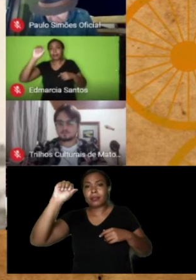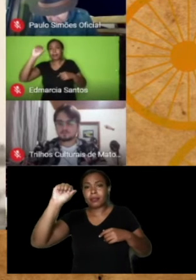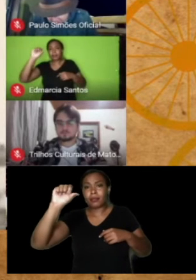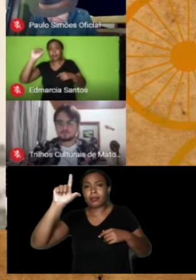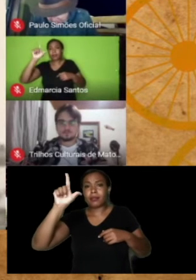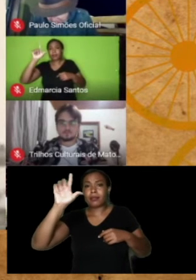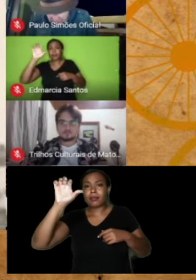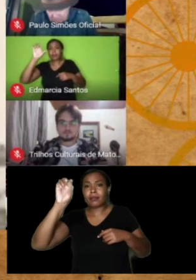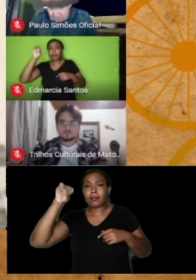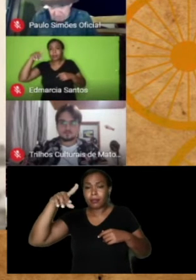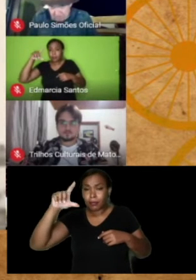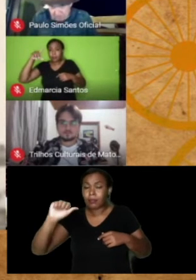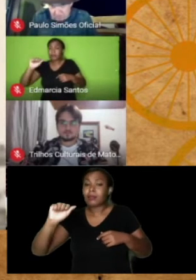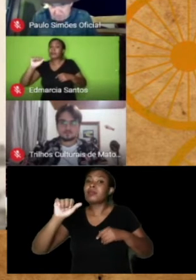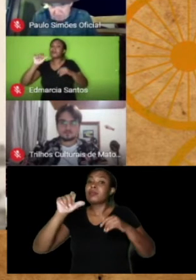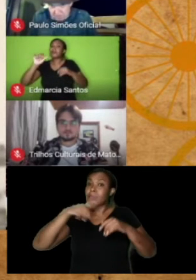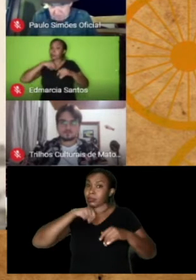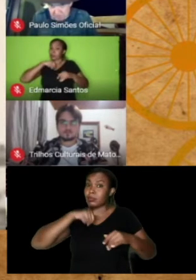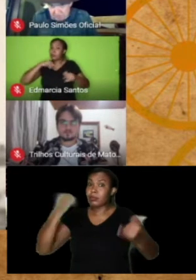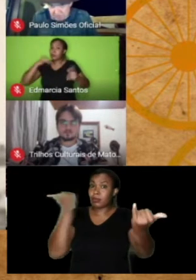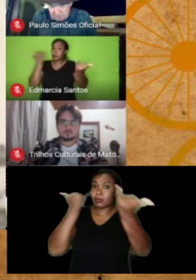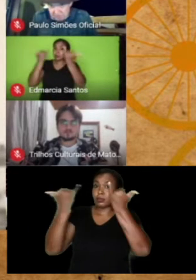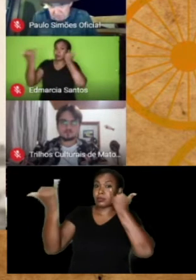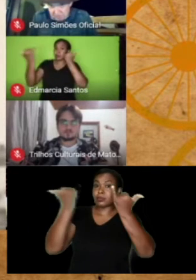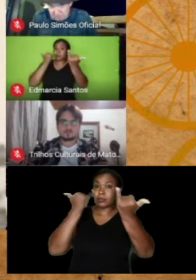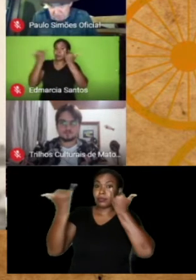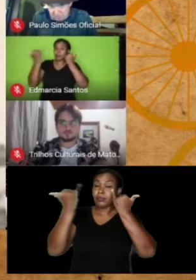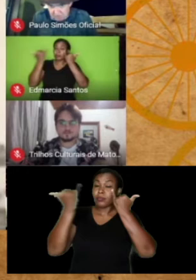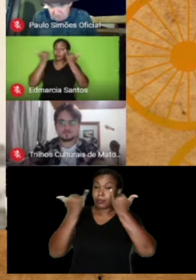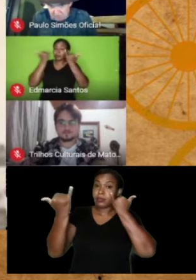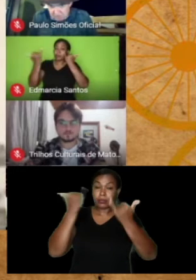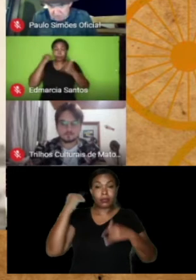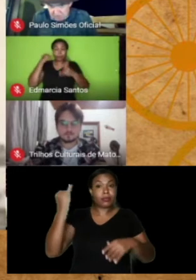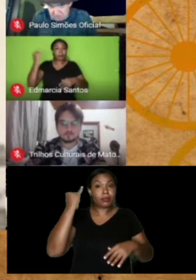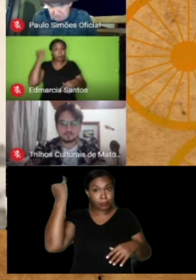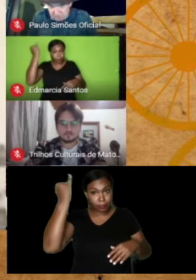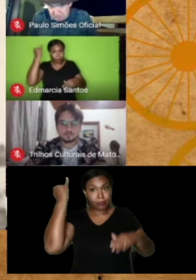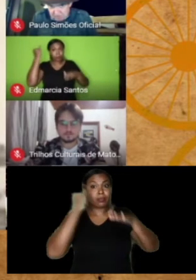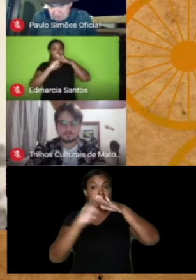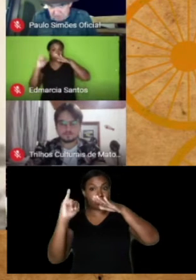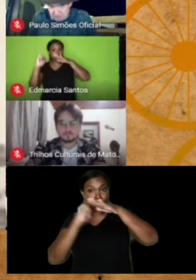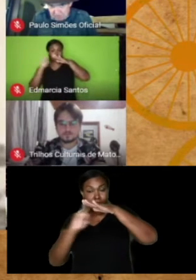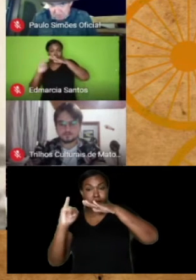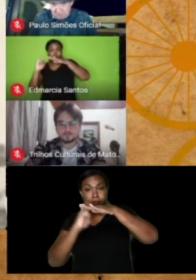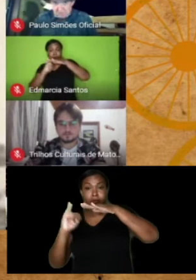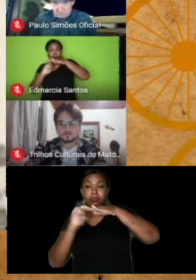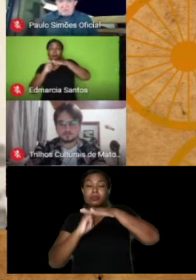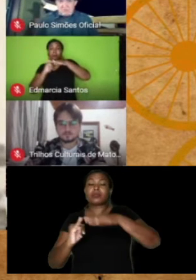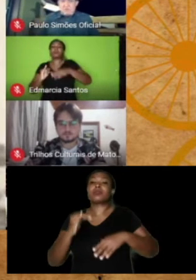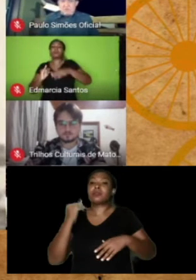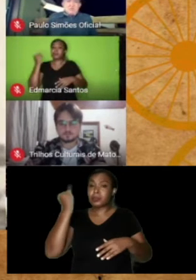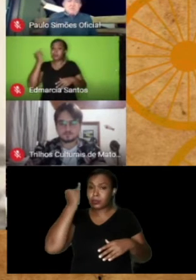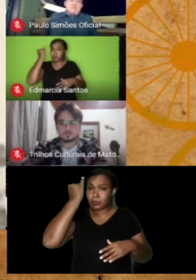essas informações, porque sem elas nós não conseguimos nada. Né?